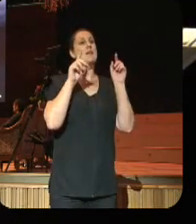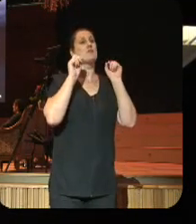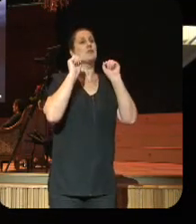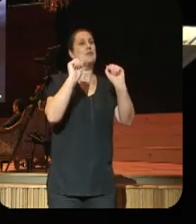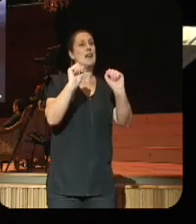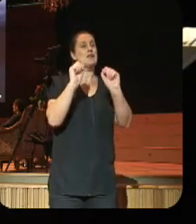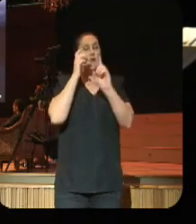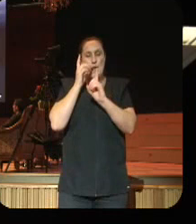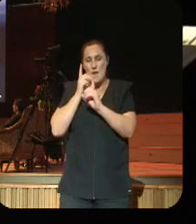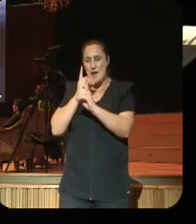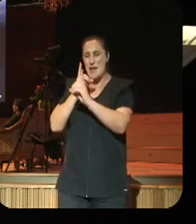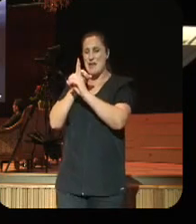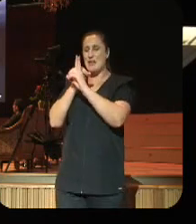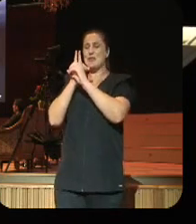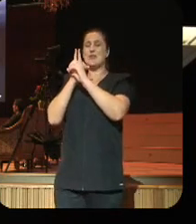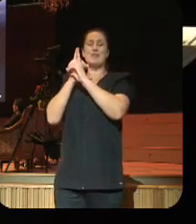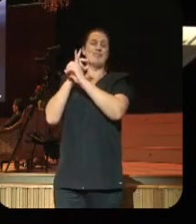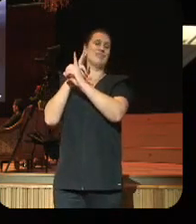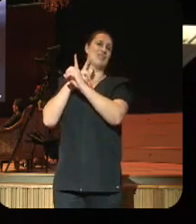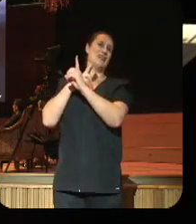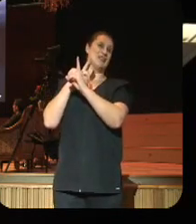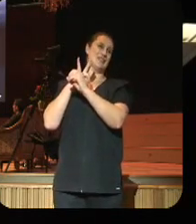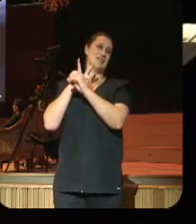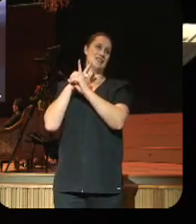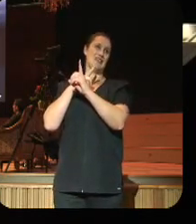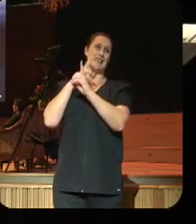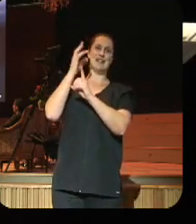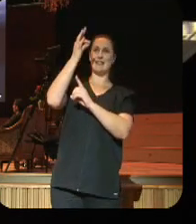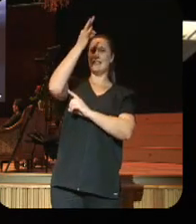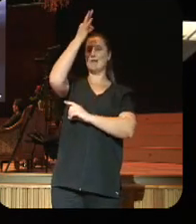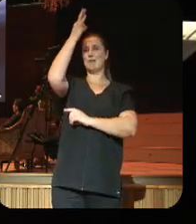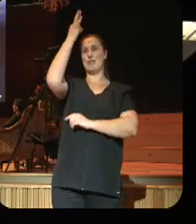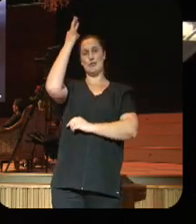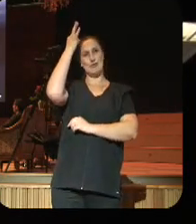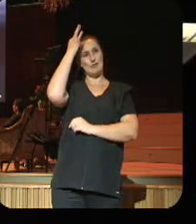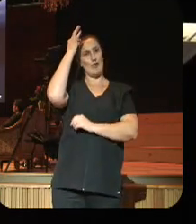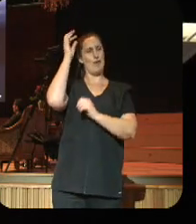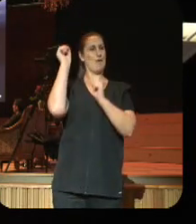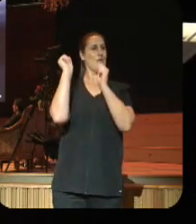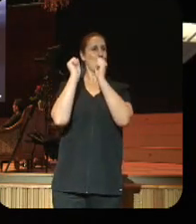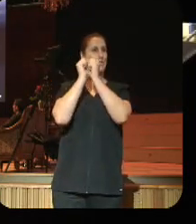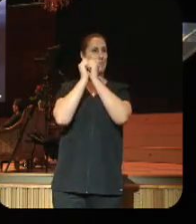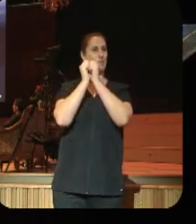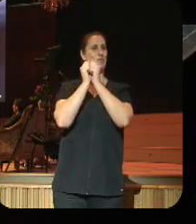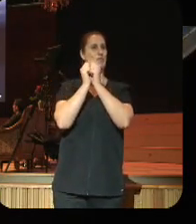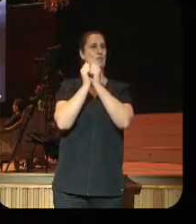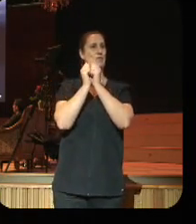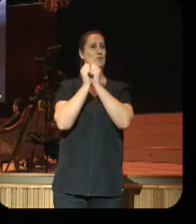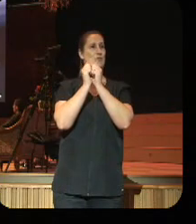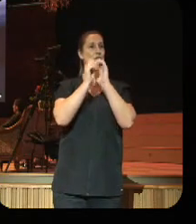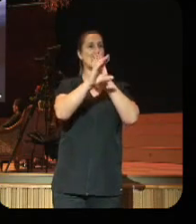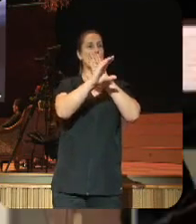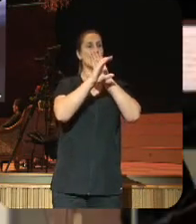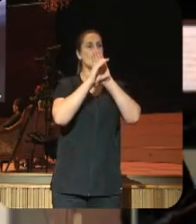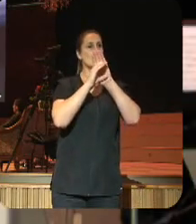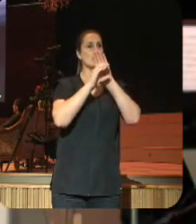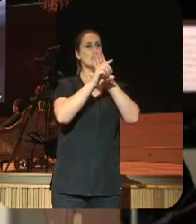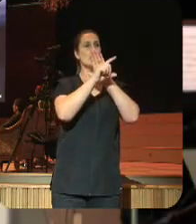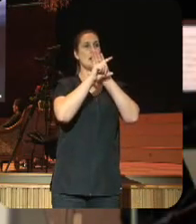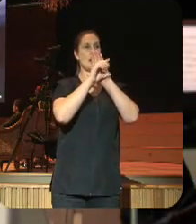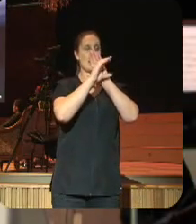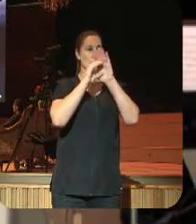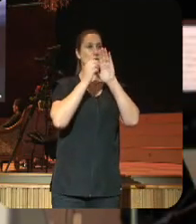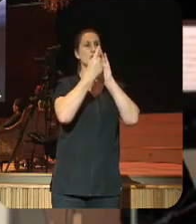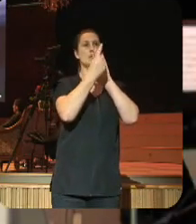um encontro pessoal e espiritual com Ele. E é isso que diz Colossenses 1, verso